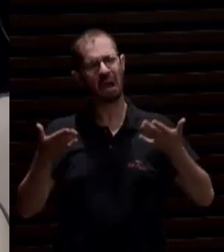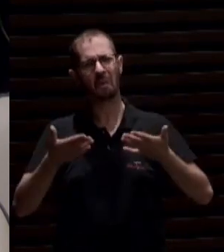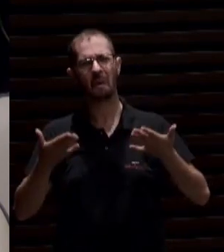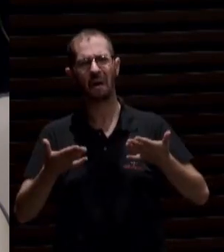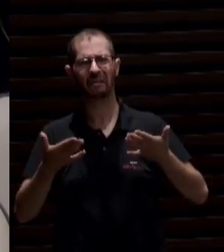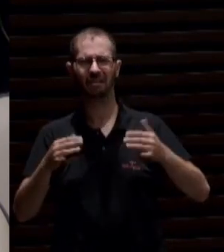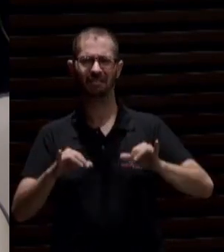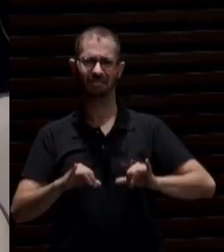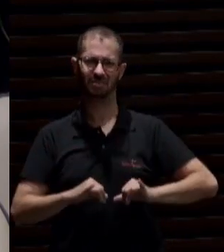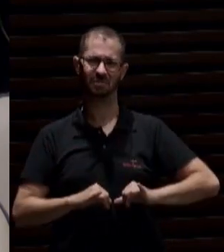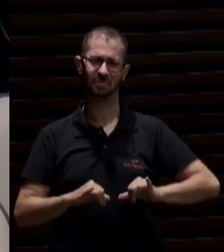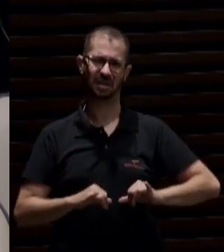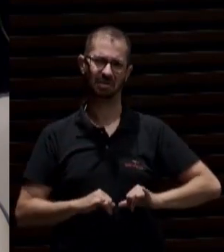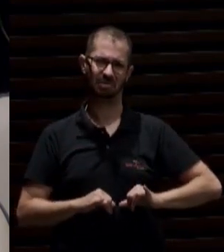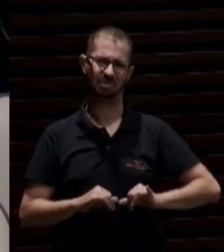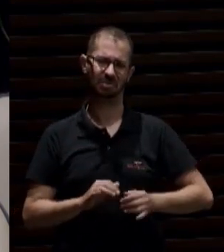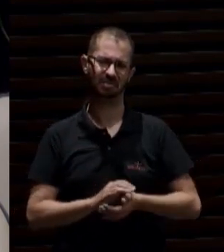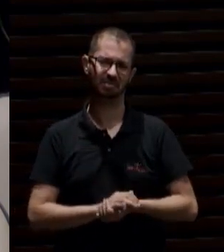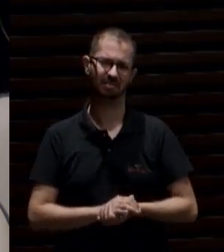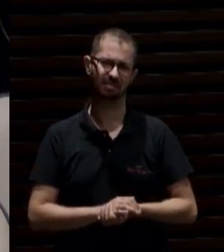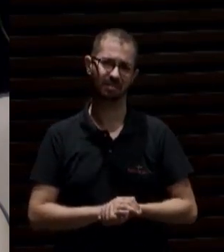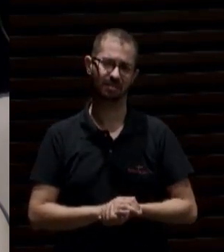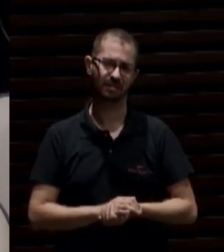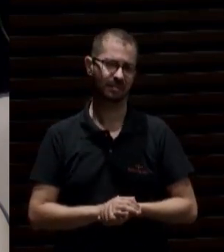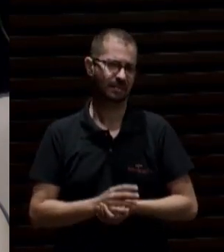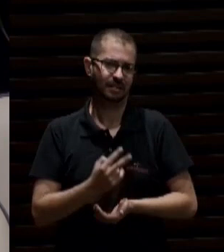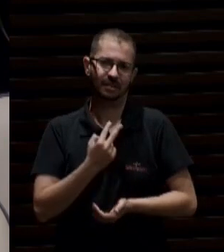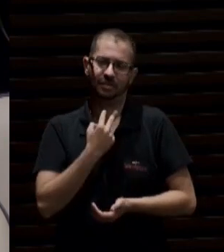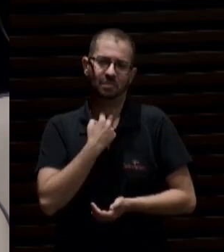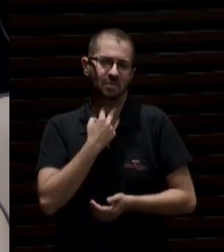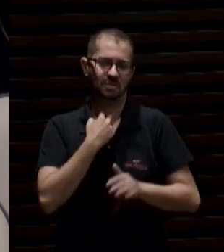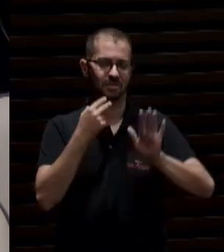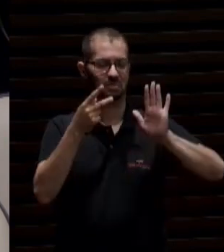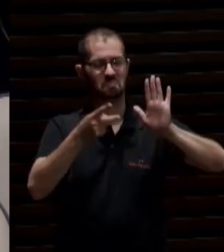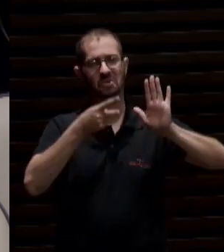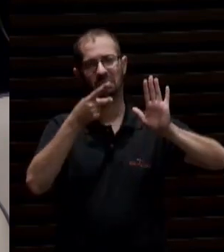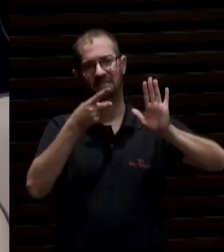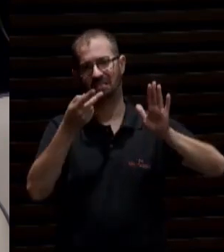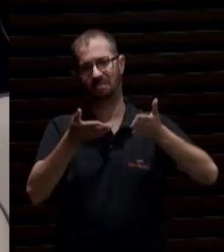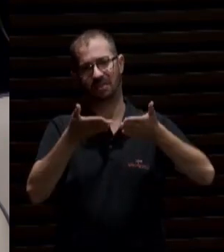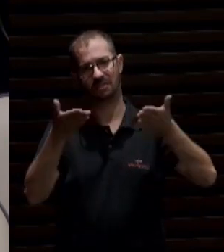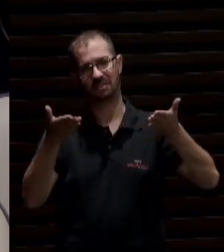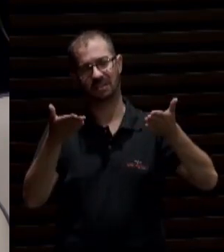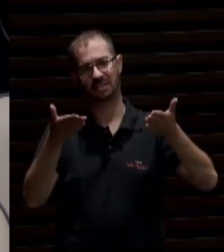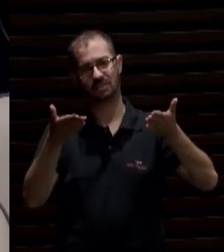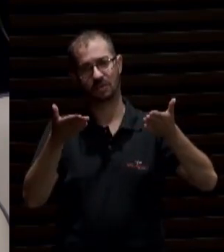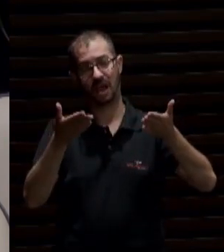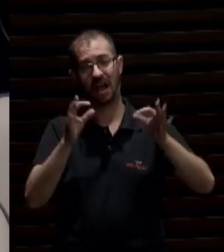Meus irmãos, eu não posso falar, eu não posso prometer para vocês que quando esse sermão